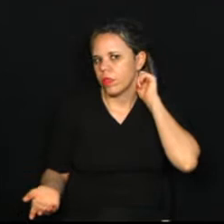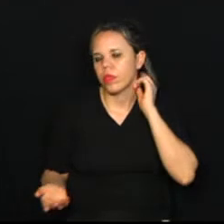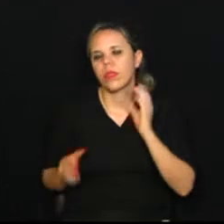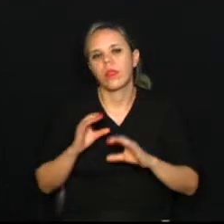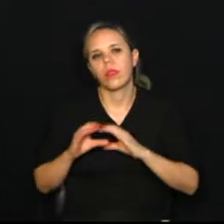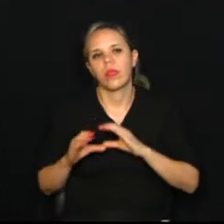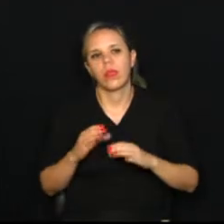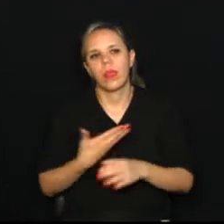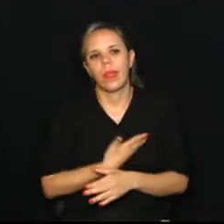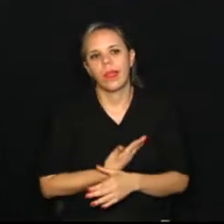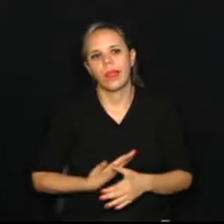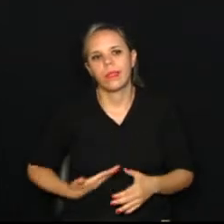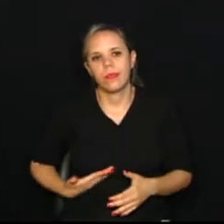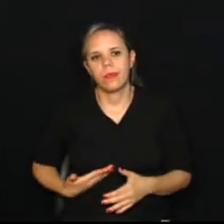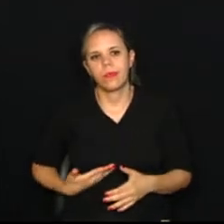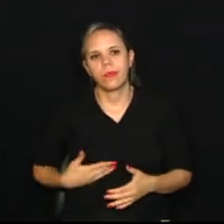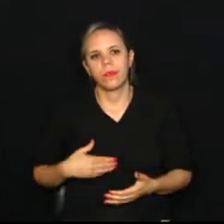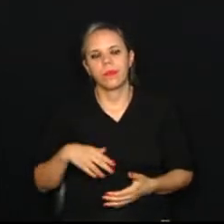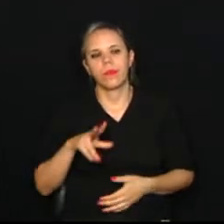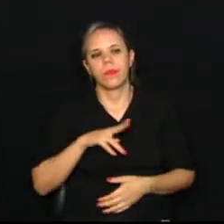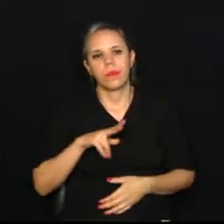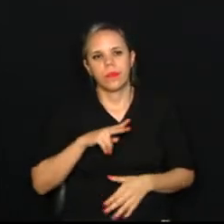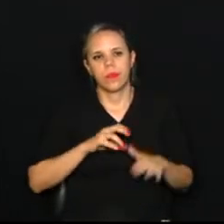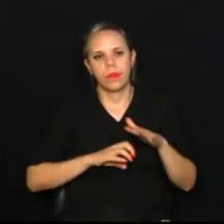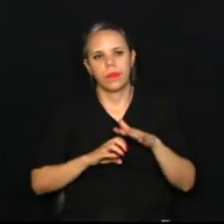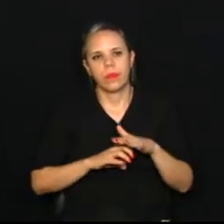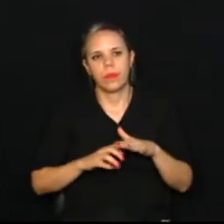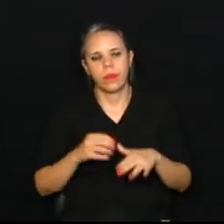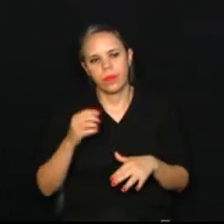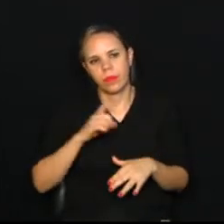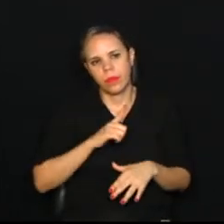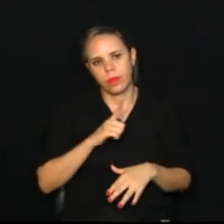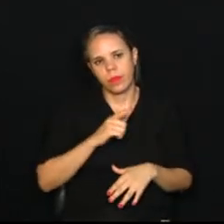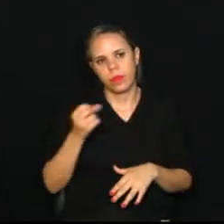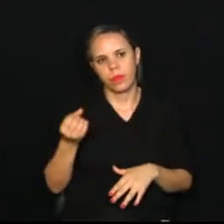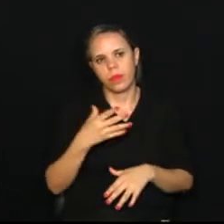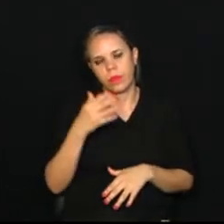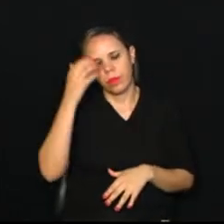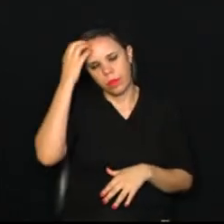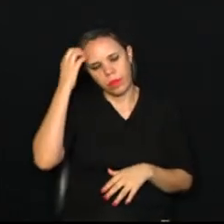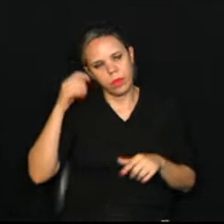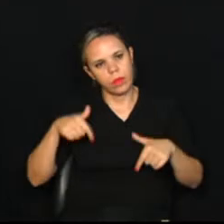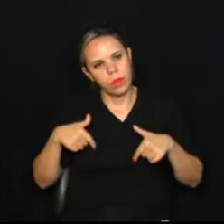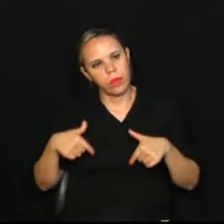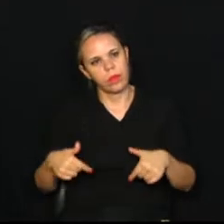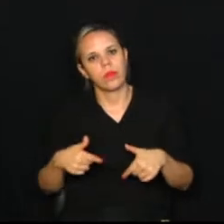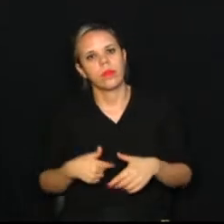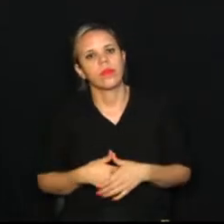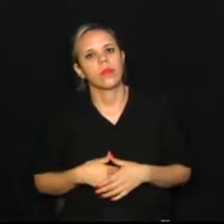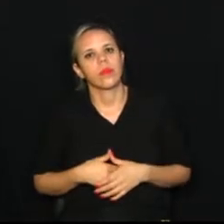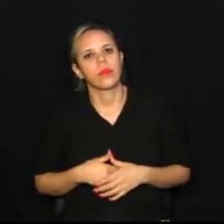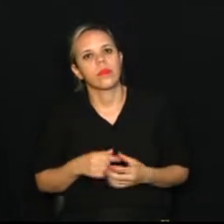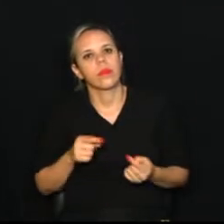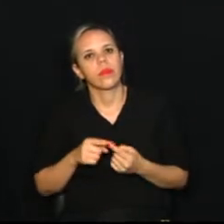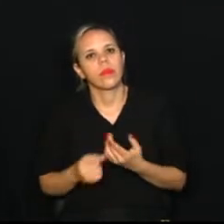o poder público com o setor privado para termos novas iniciativas nessa